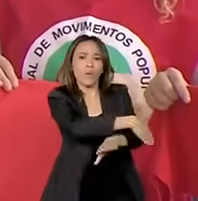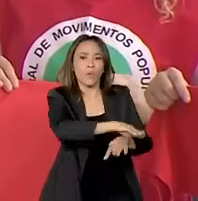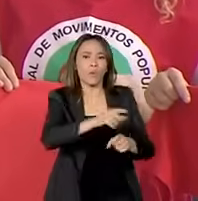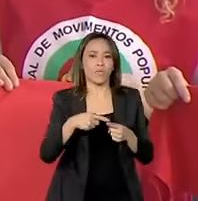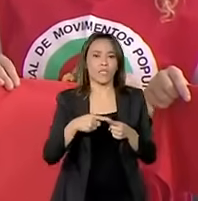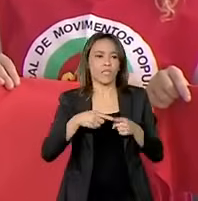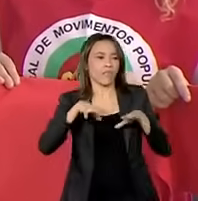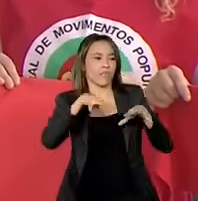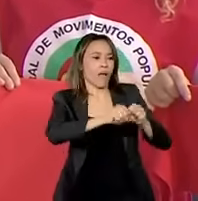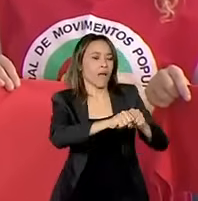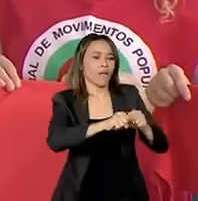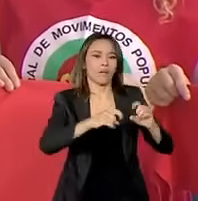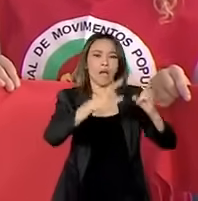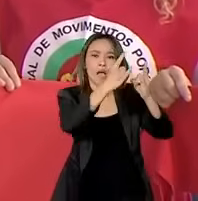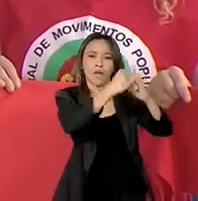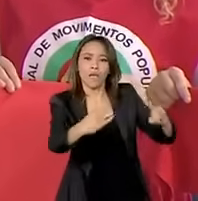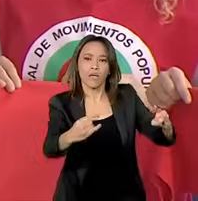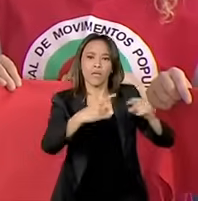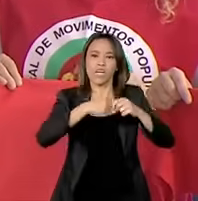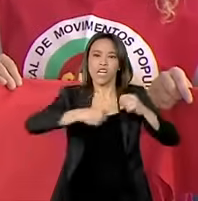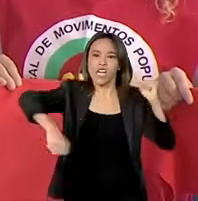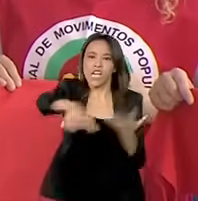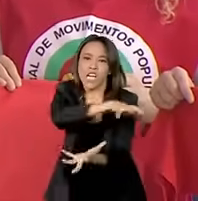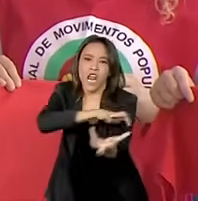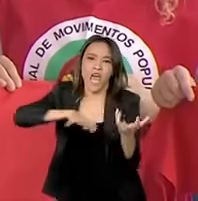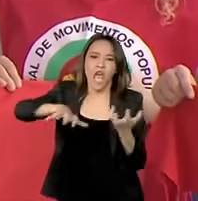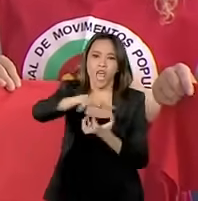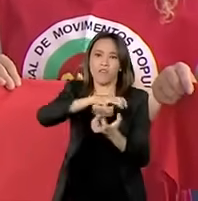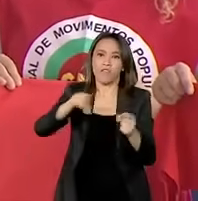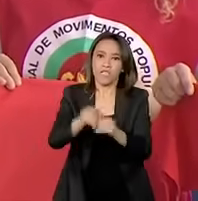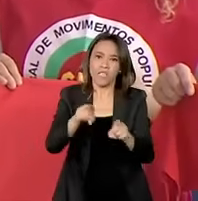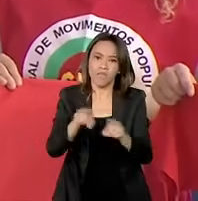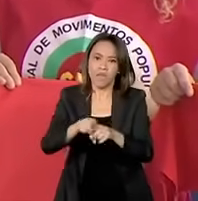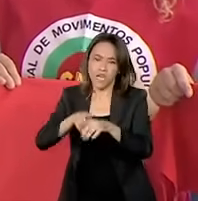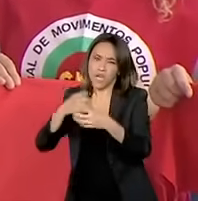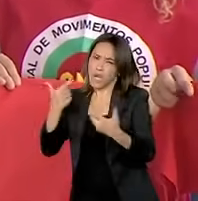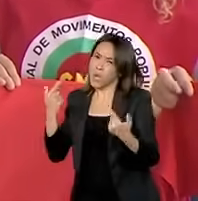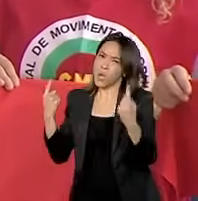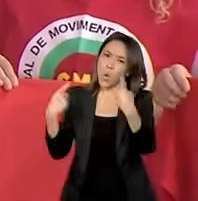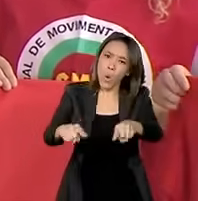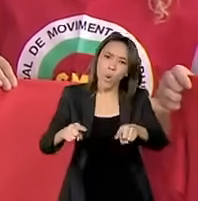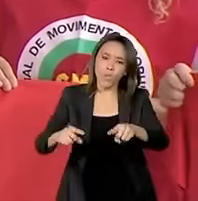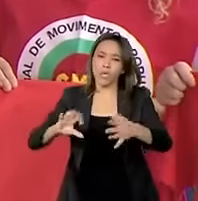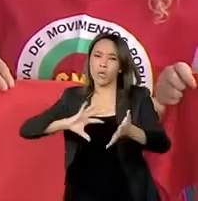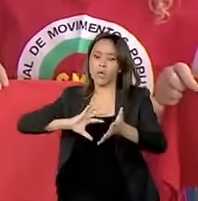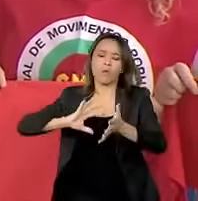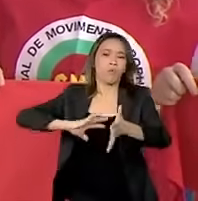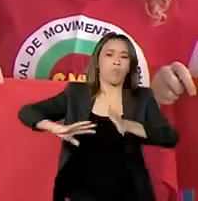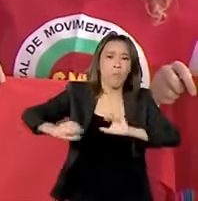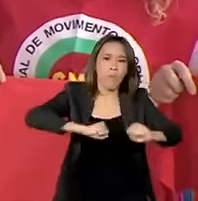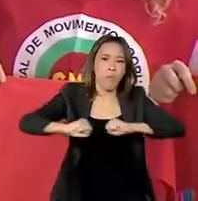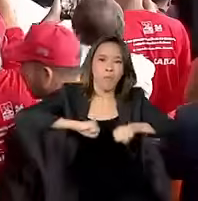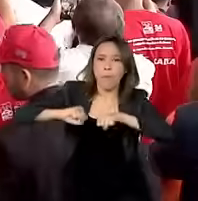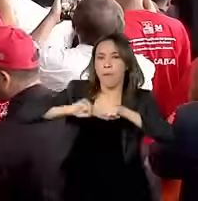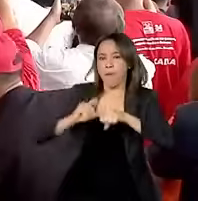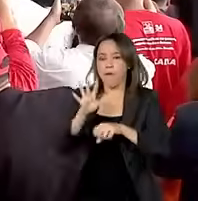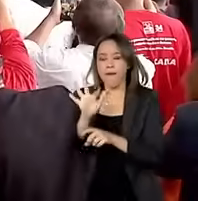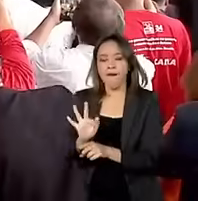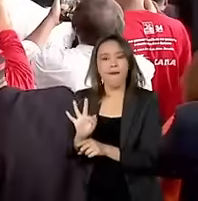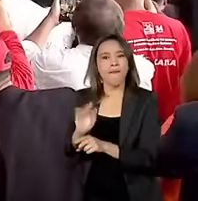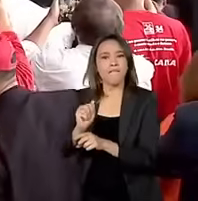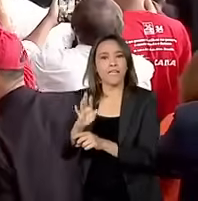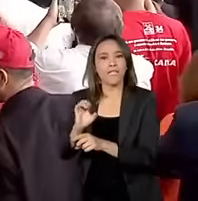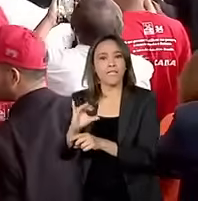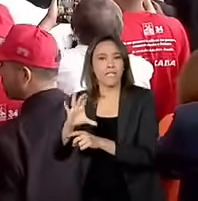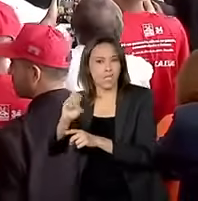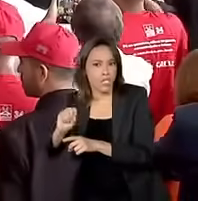nas greves, combatendo o fascismo e que ainda continuam a lutar para barrar os planos golpistas da